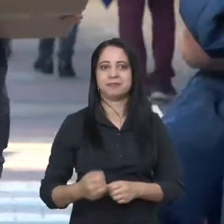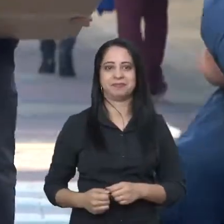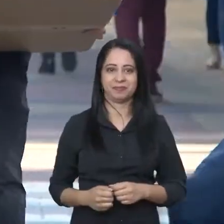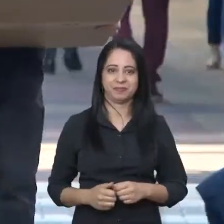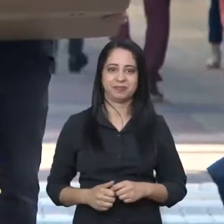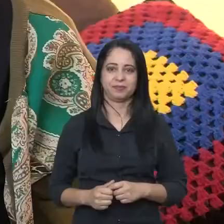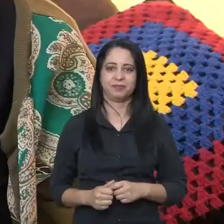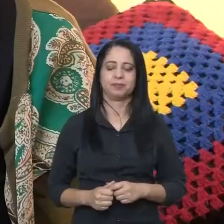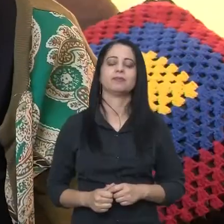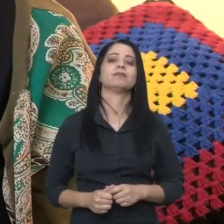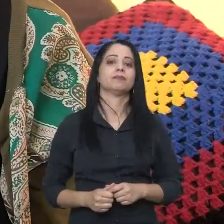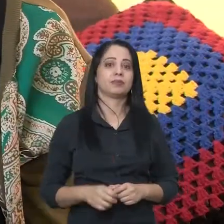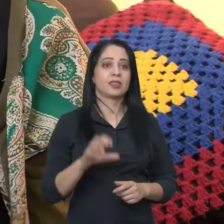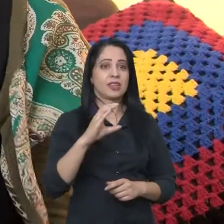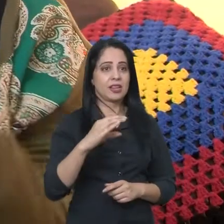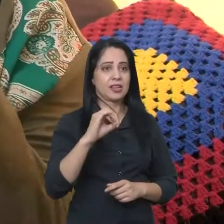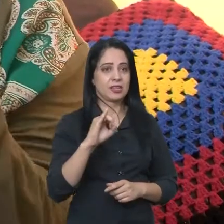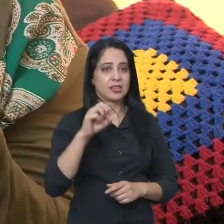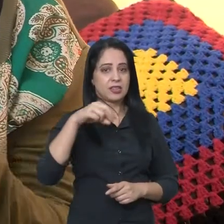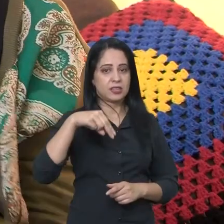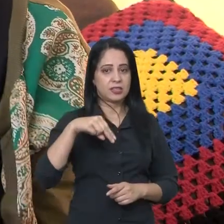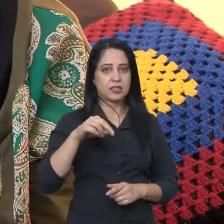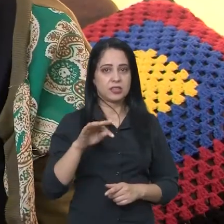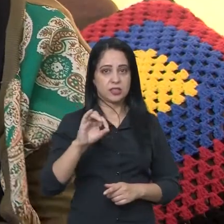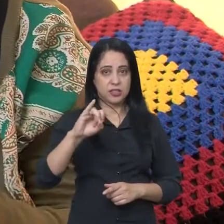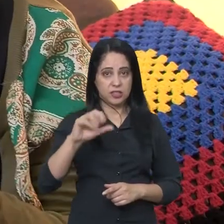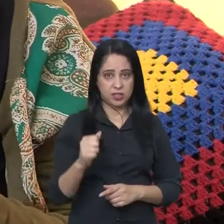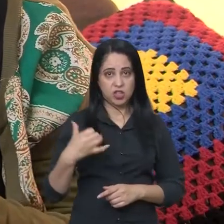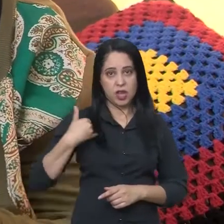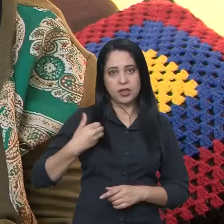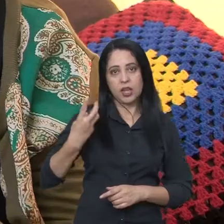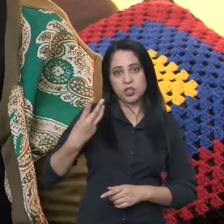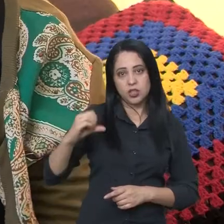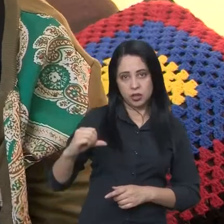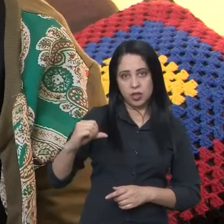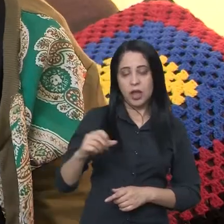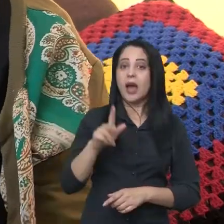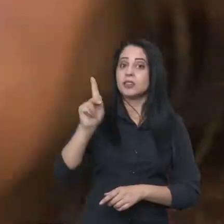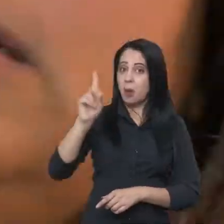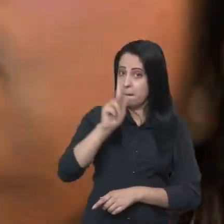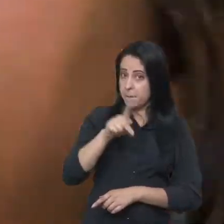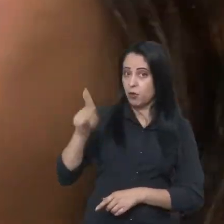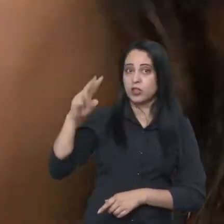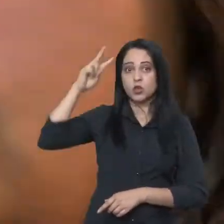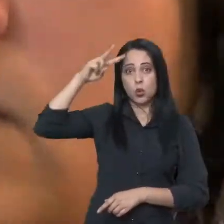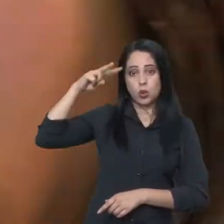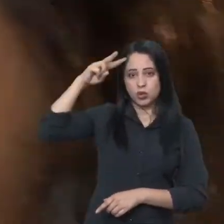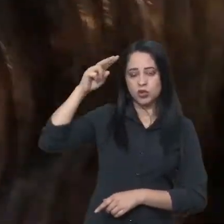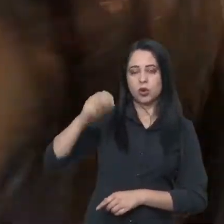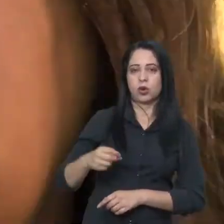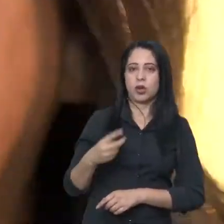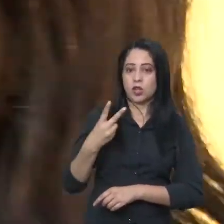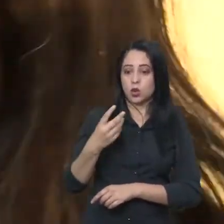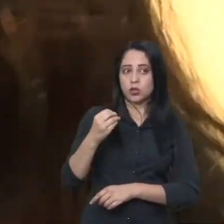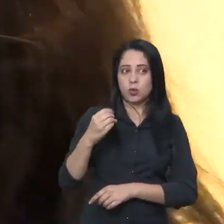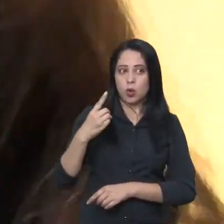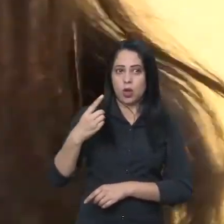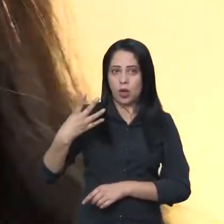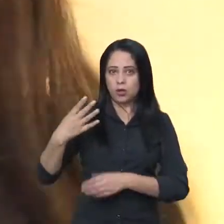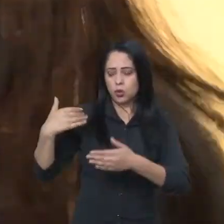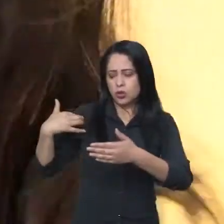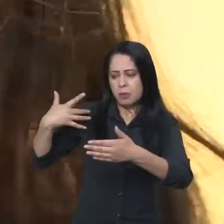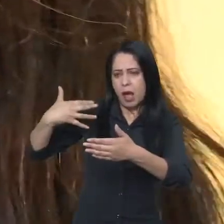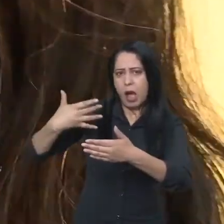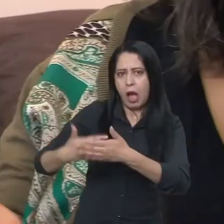de agora. A Cíntia tem 39 anos e é professora de História e desde as eleições de 2014